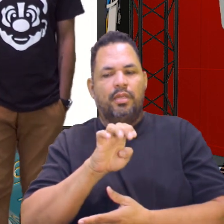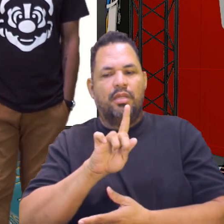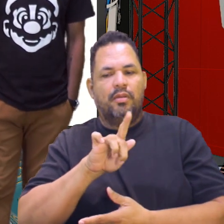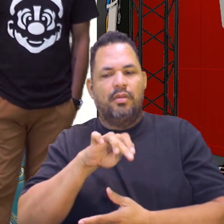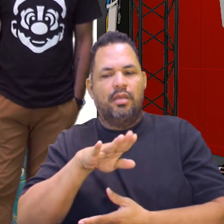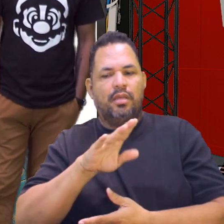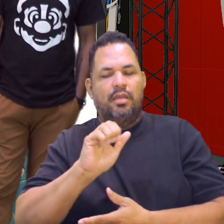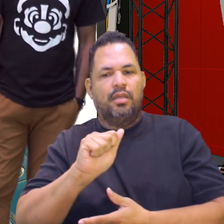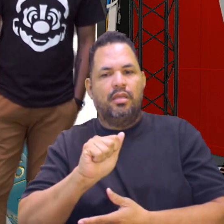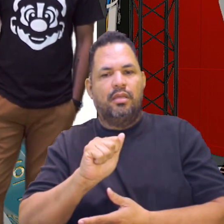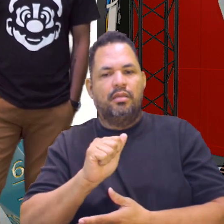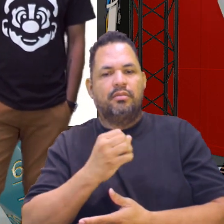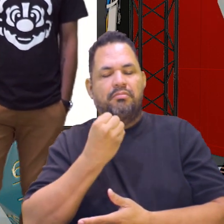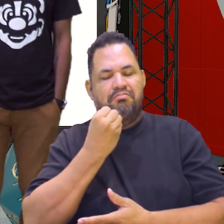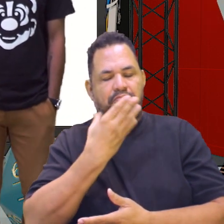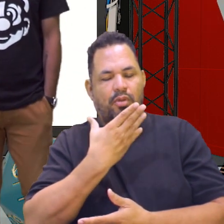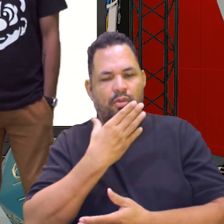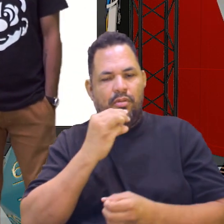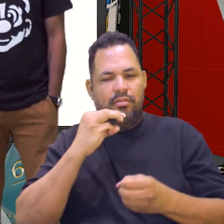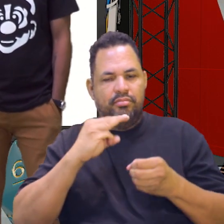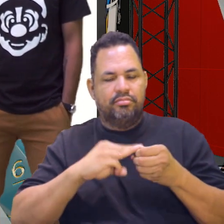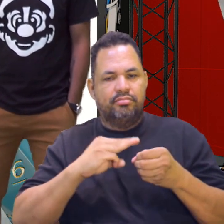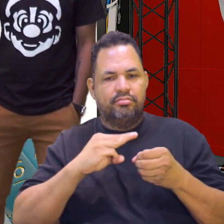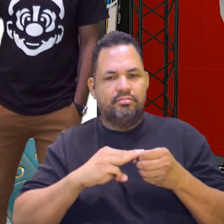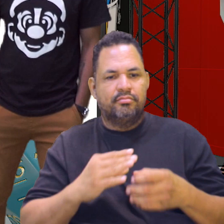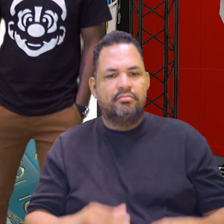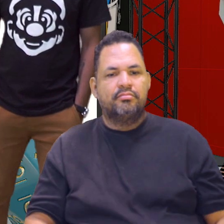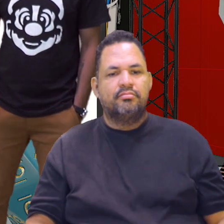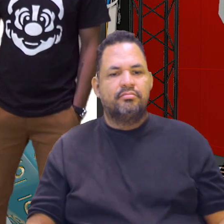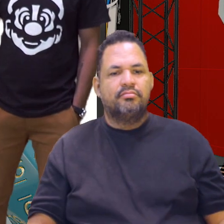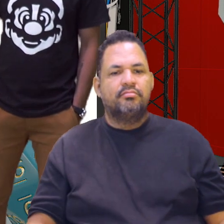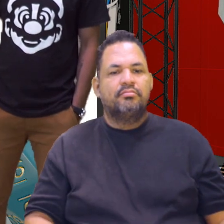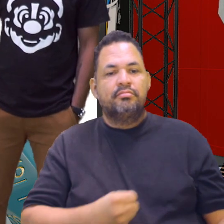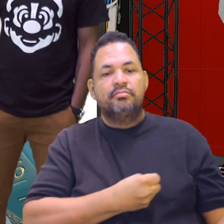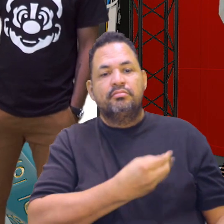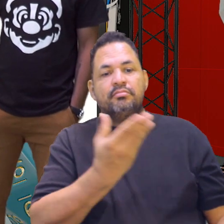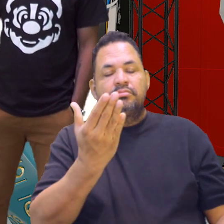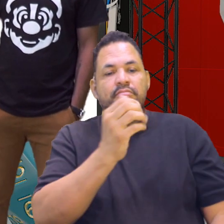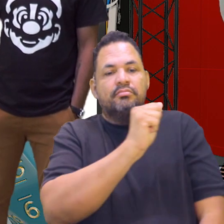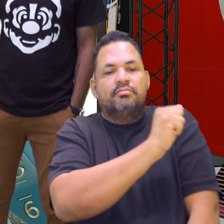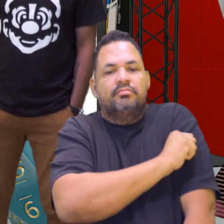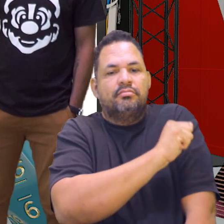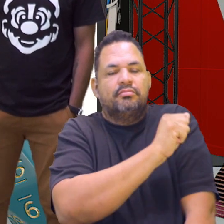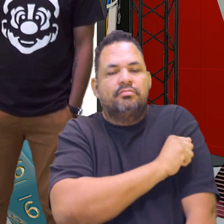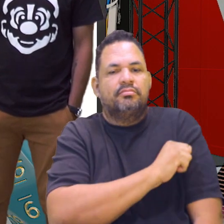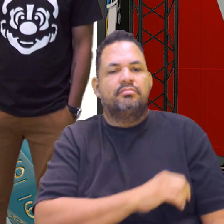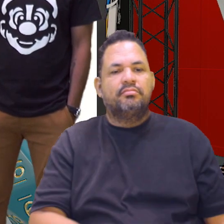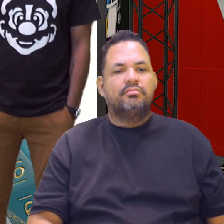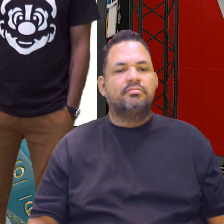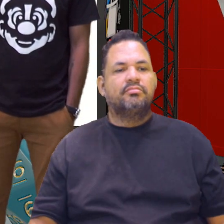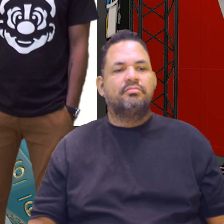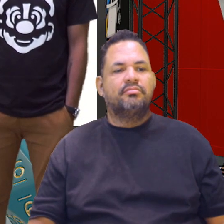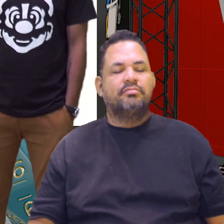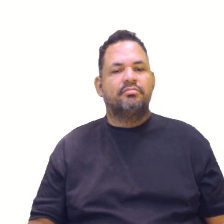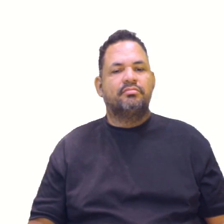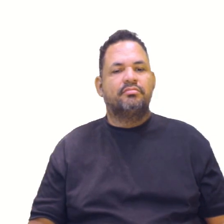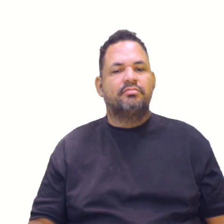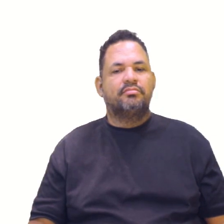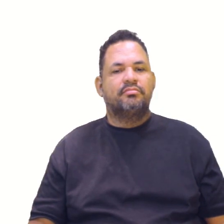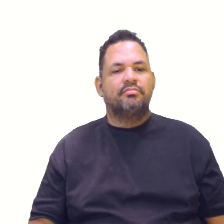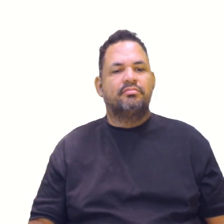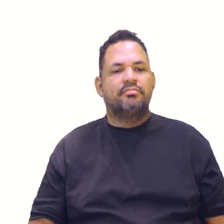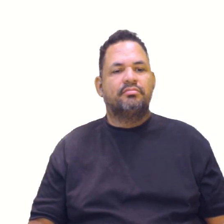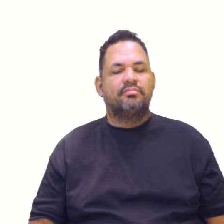Chupinguaia. Top, né? Muito bom, muito bom. Olha que legal, né? Quantos são? Vamos lá na telinha, dar uma olhadinha mais de perto? Olha